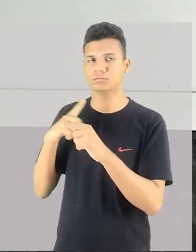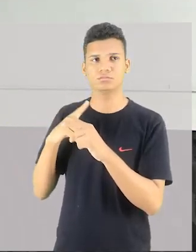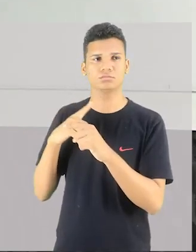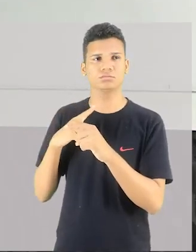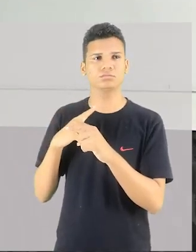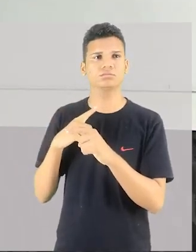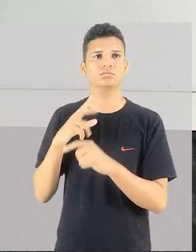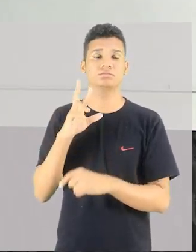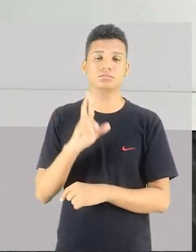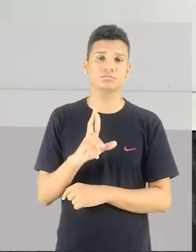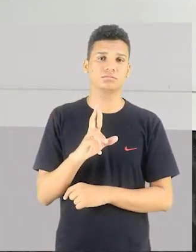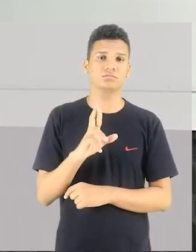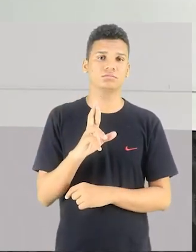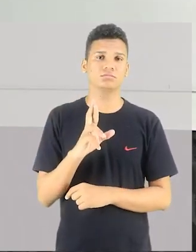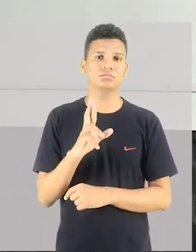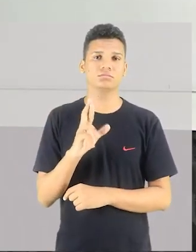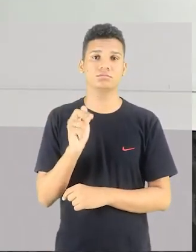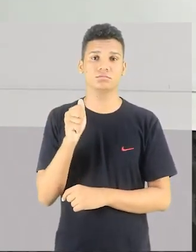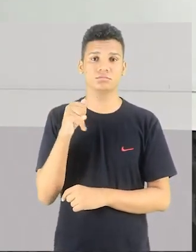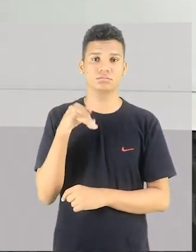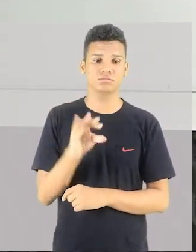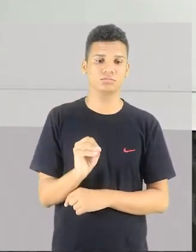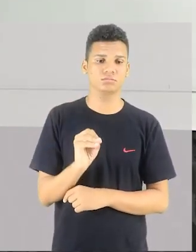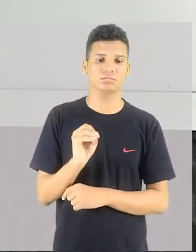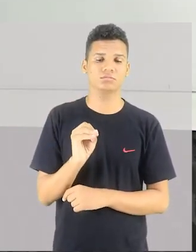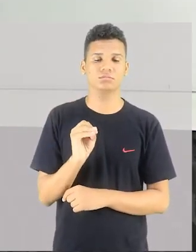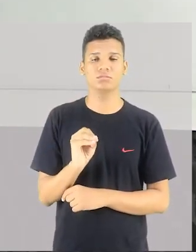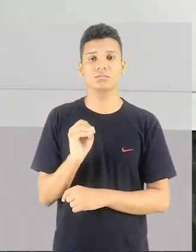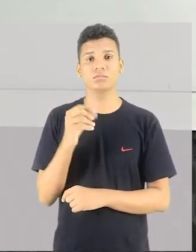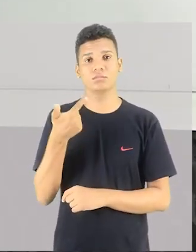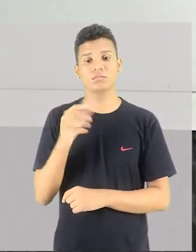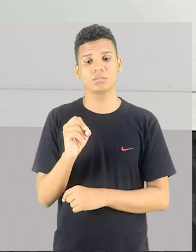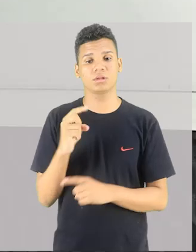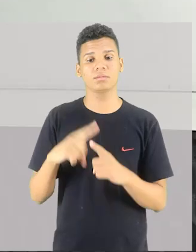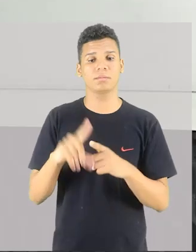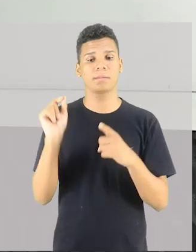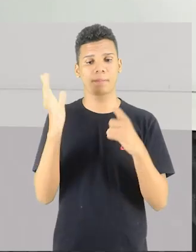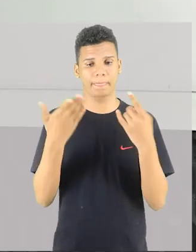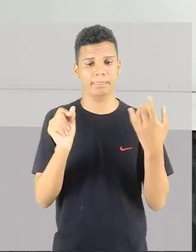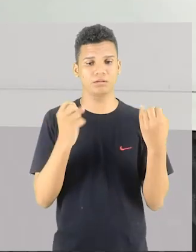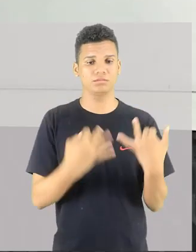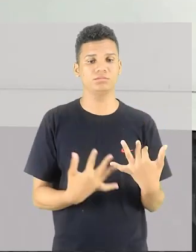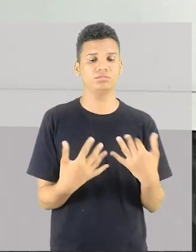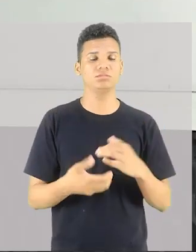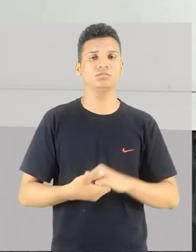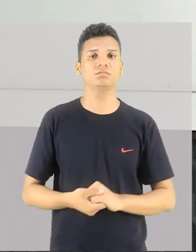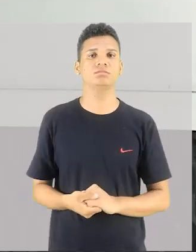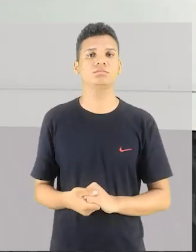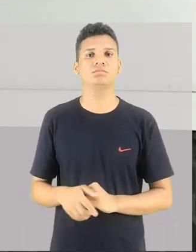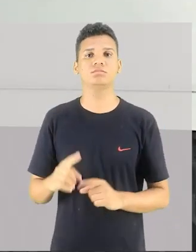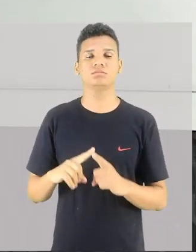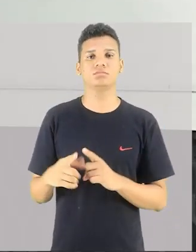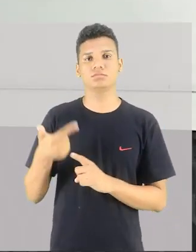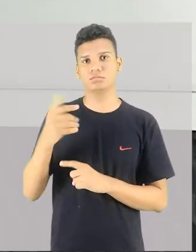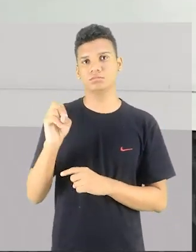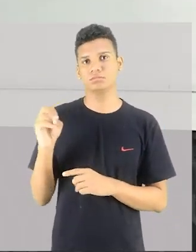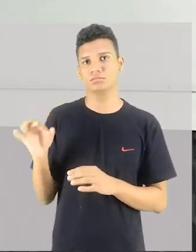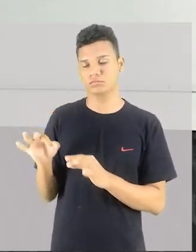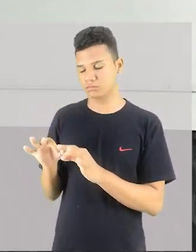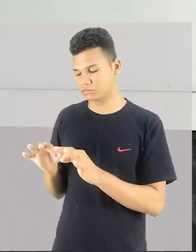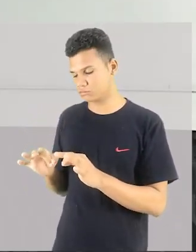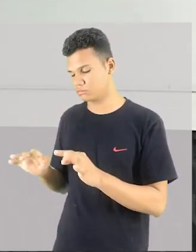raio e 20 né Ele deu a informação na questão certo ele tem 20 m de